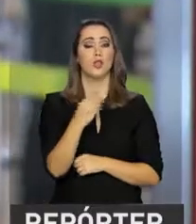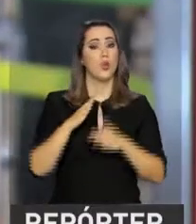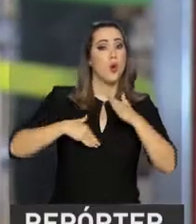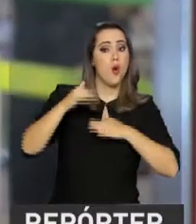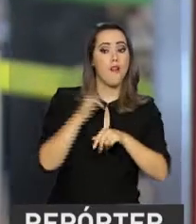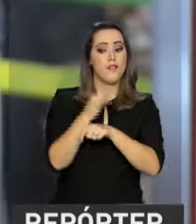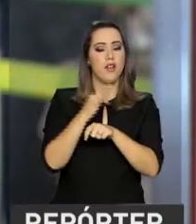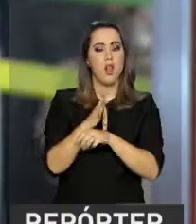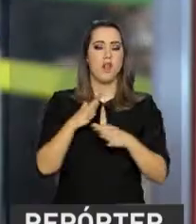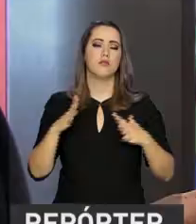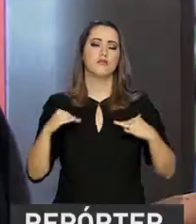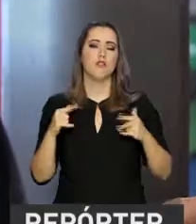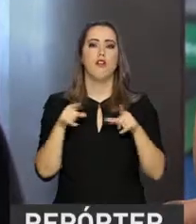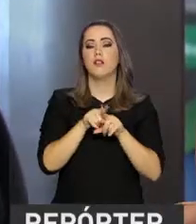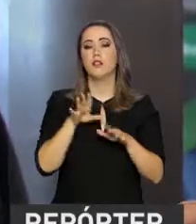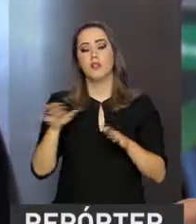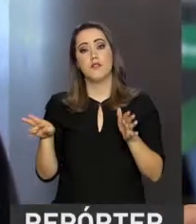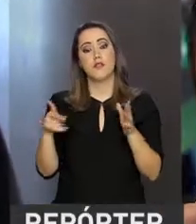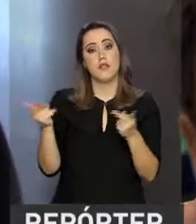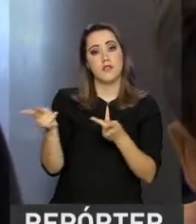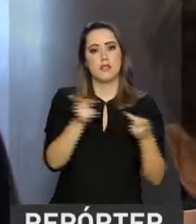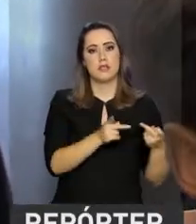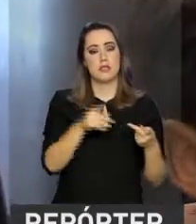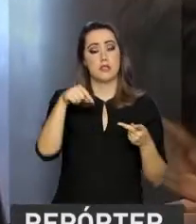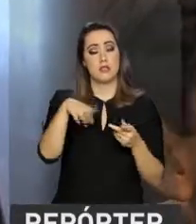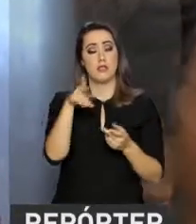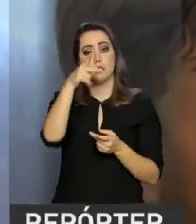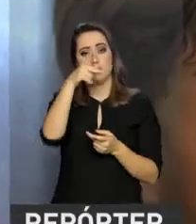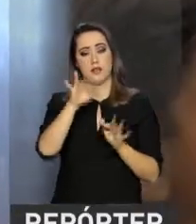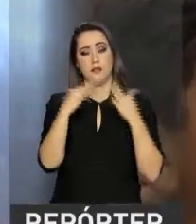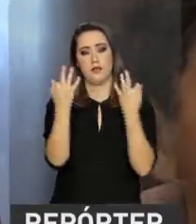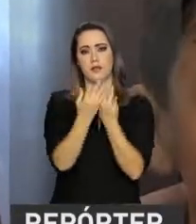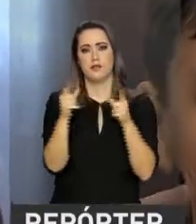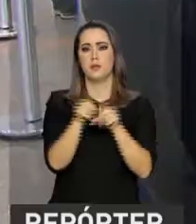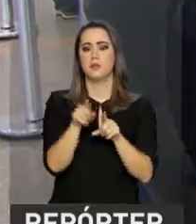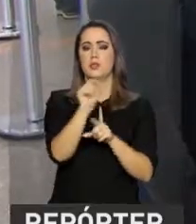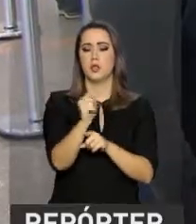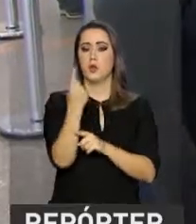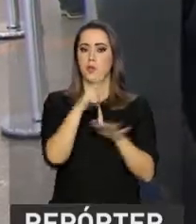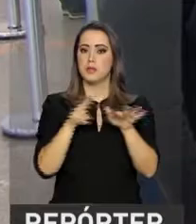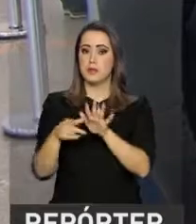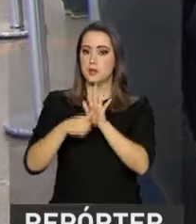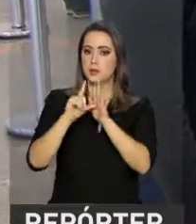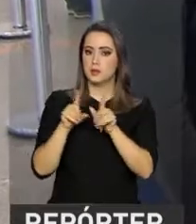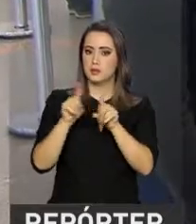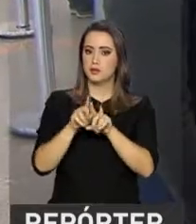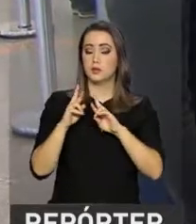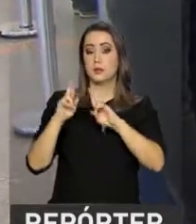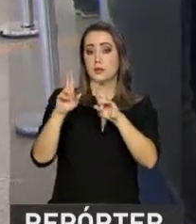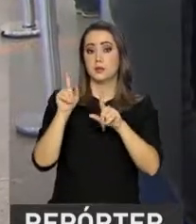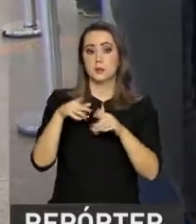férias eles aproveitam para visitar a família em natal este ano os filhos da viúva estão indo uma semana antes ea